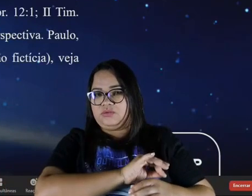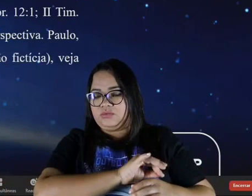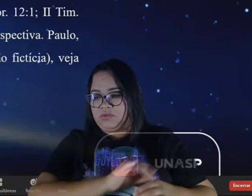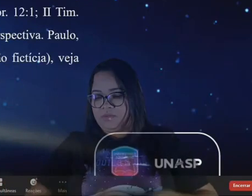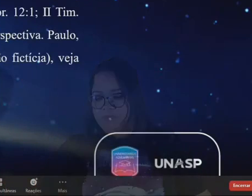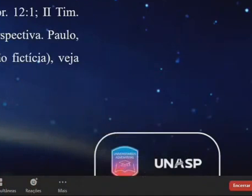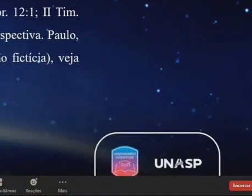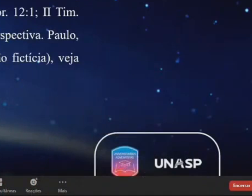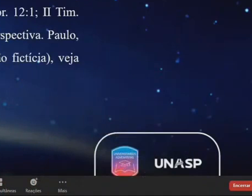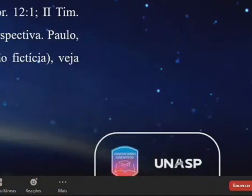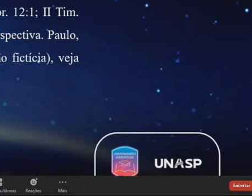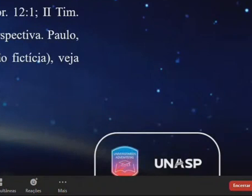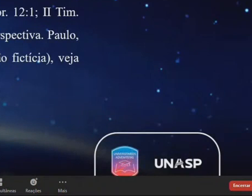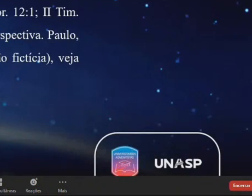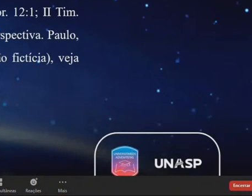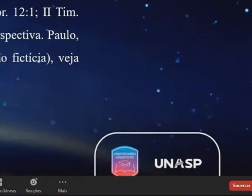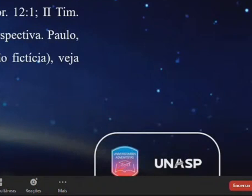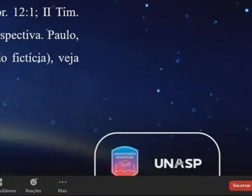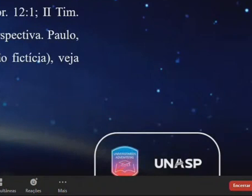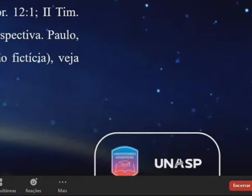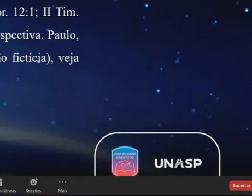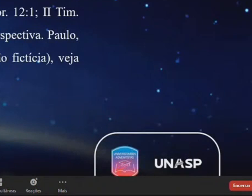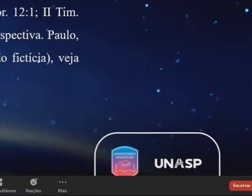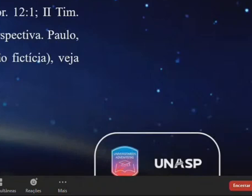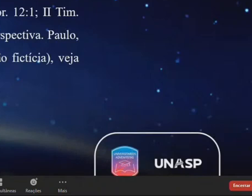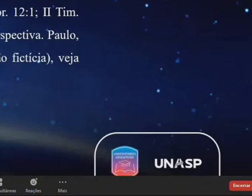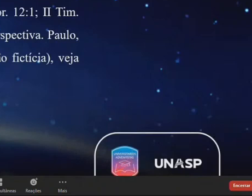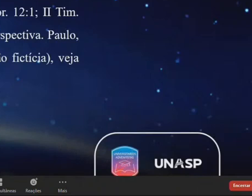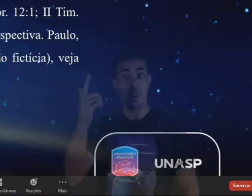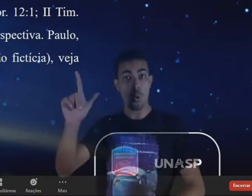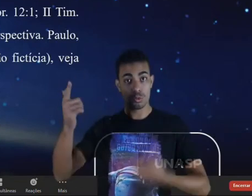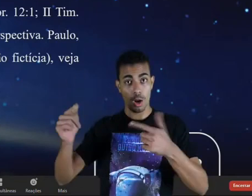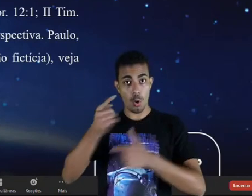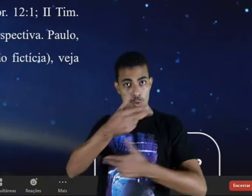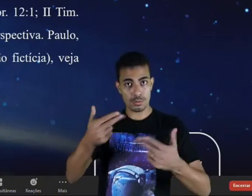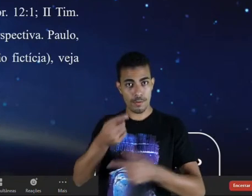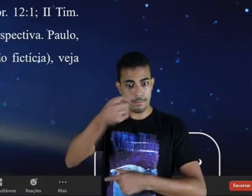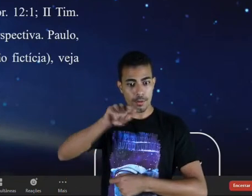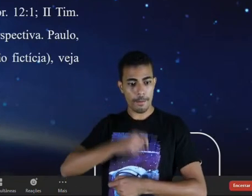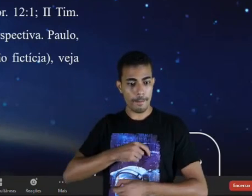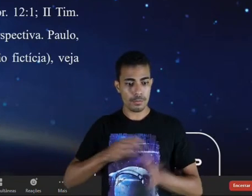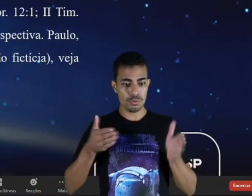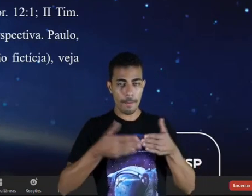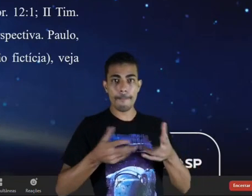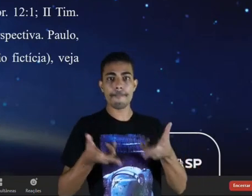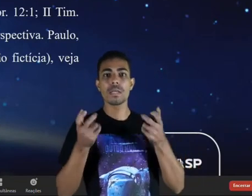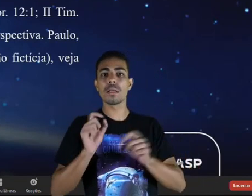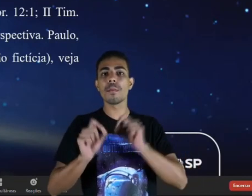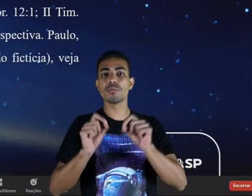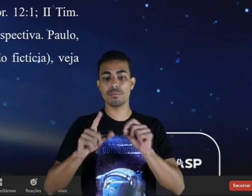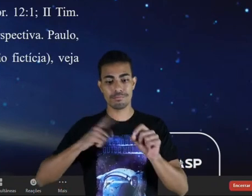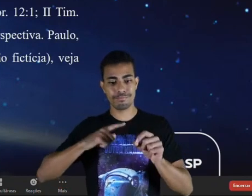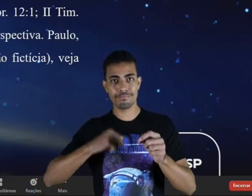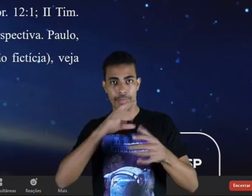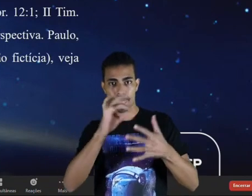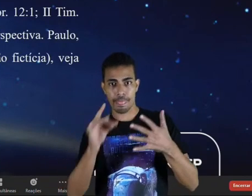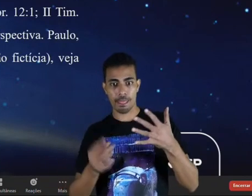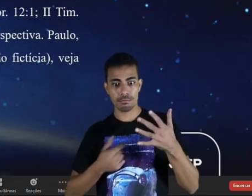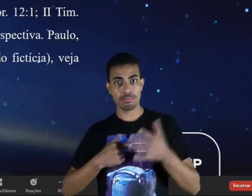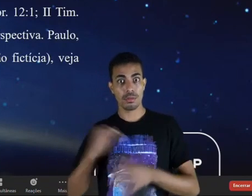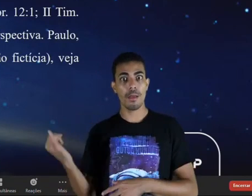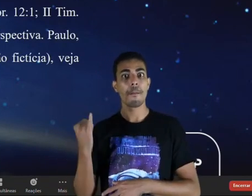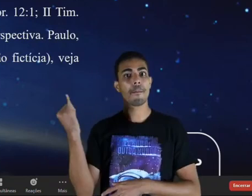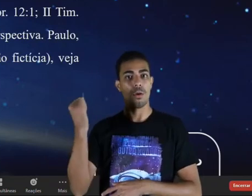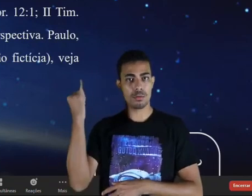fazer para descobrir o contexto imediato é percebendo o tempo e o local daquela passagem. Estes são elementos muito importantes, principalmente se nós